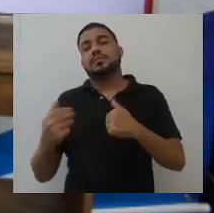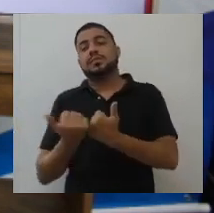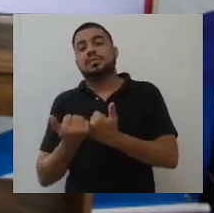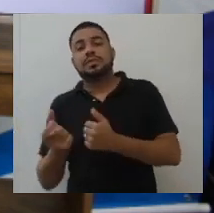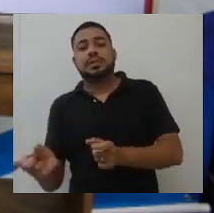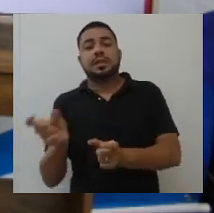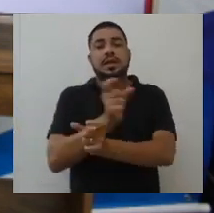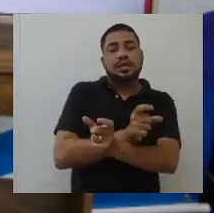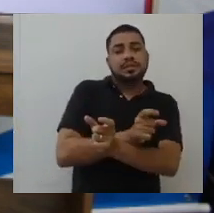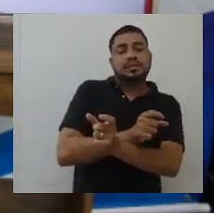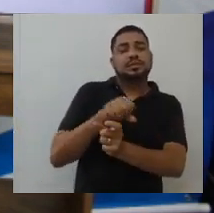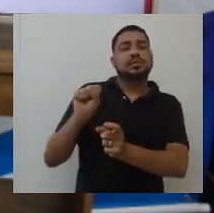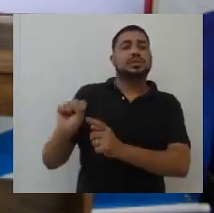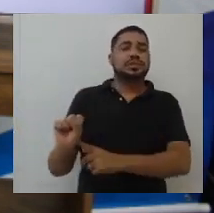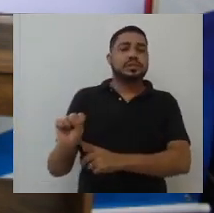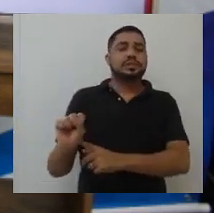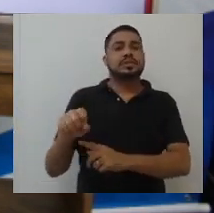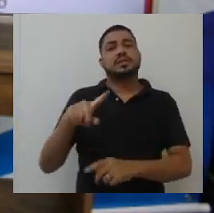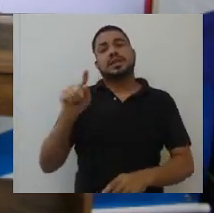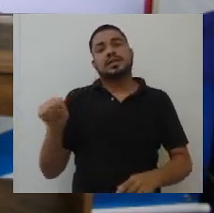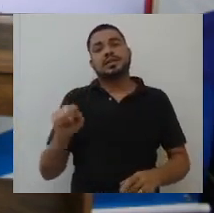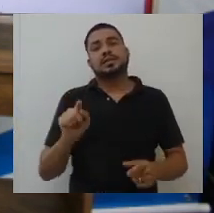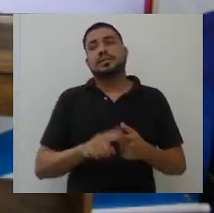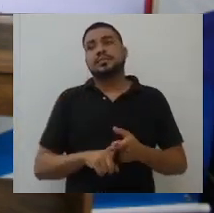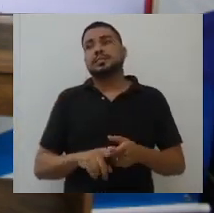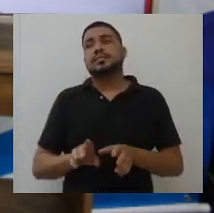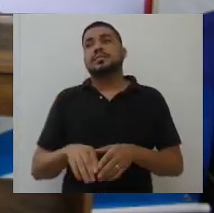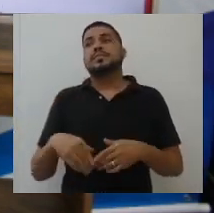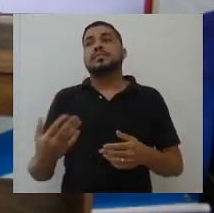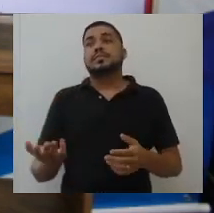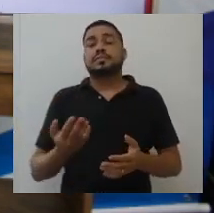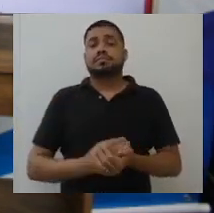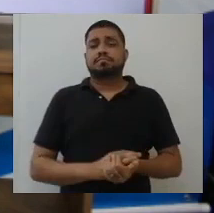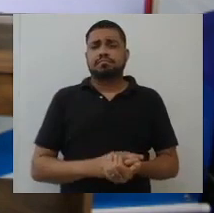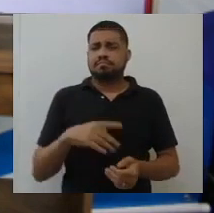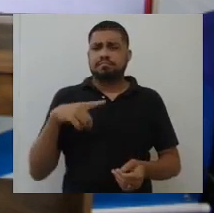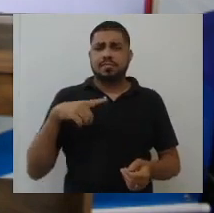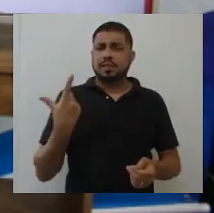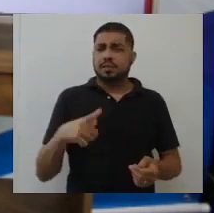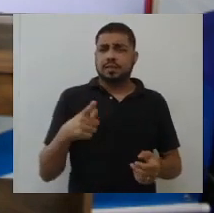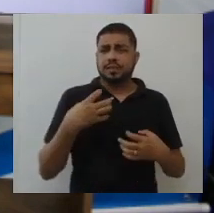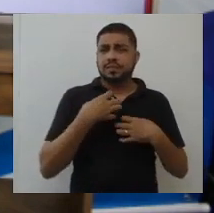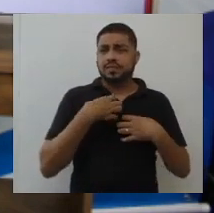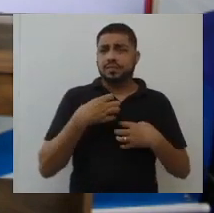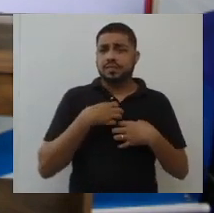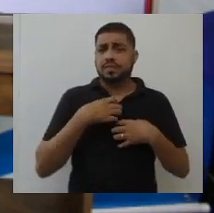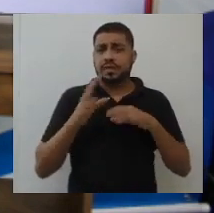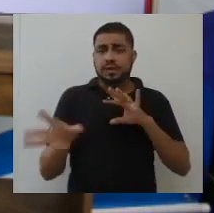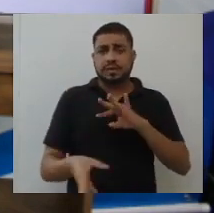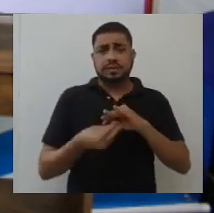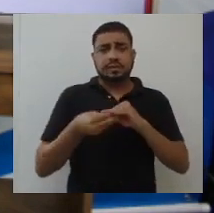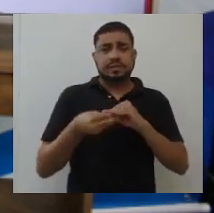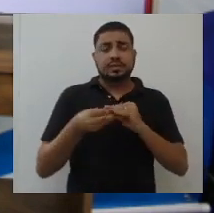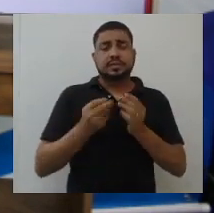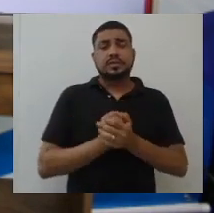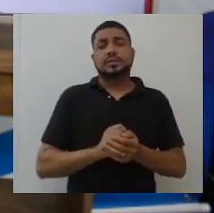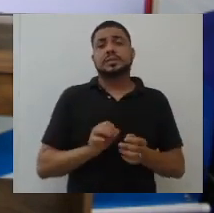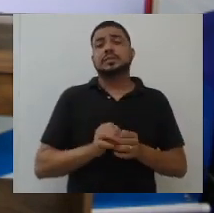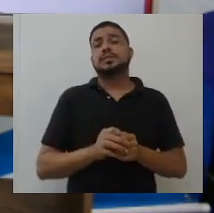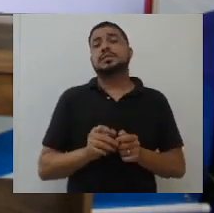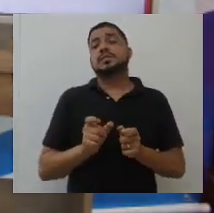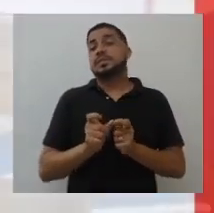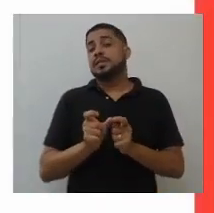frente do sujeito, além da interrogação, claro. Próximo ponto. Não há formas abreviadas para o simple present